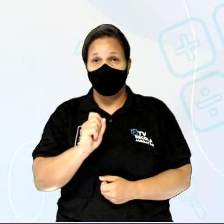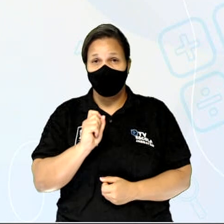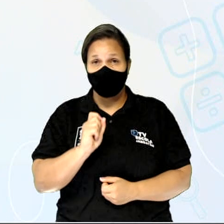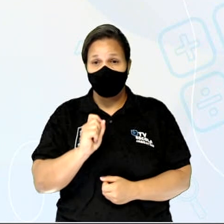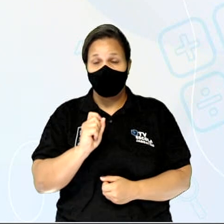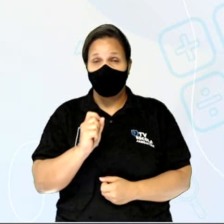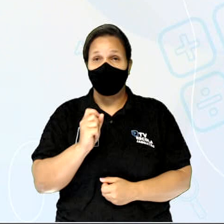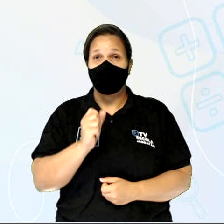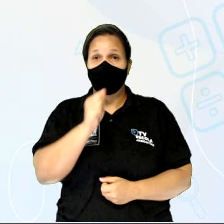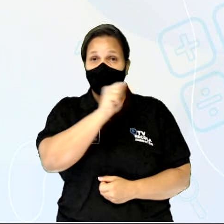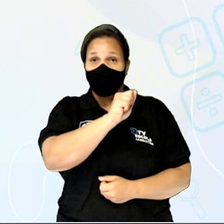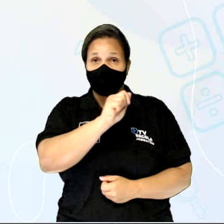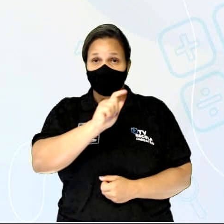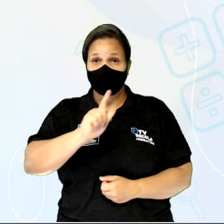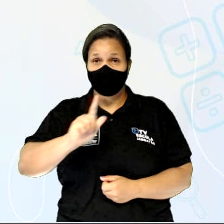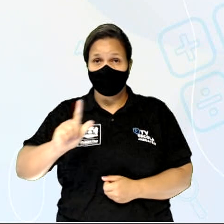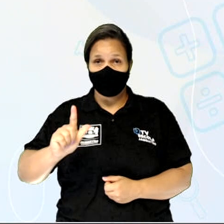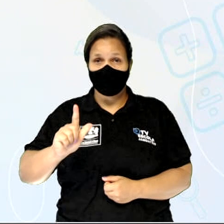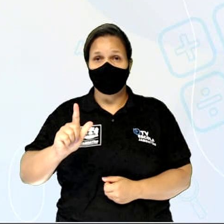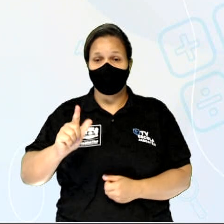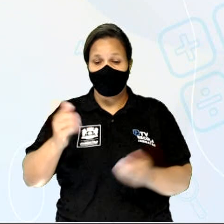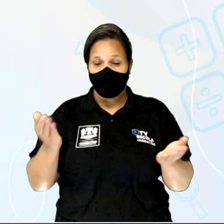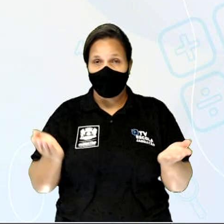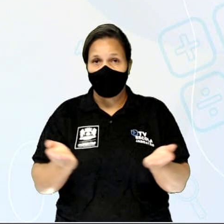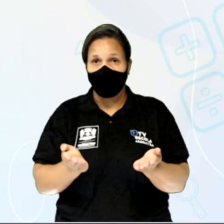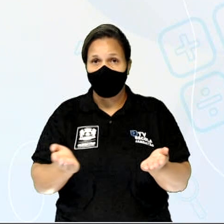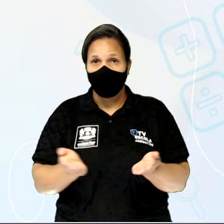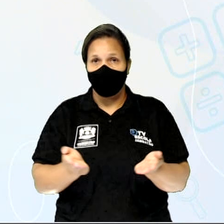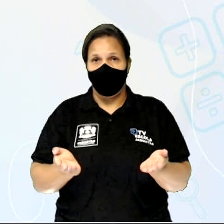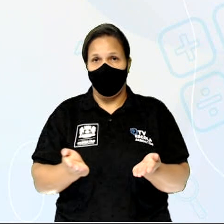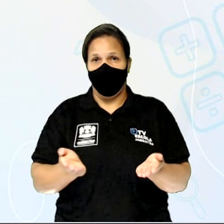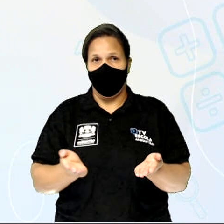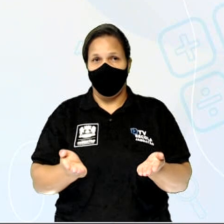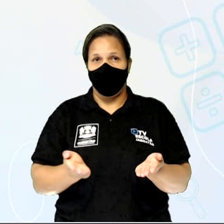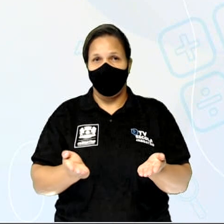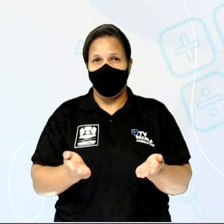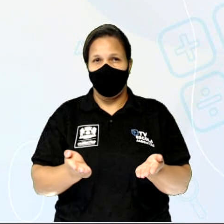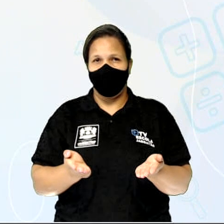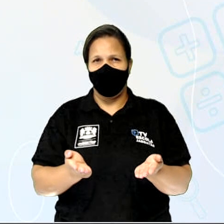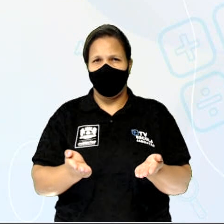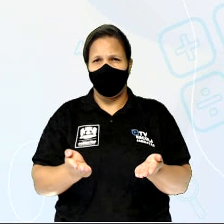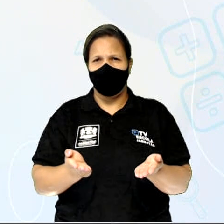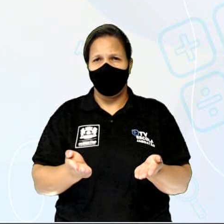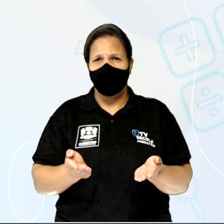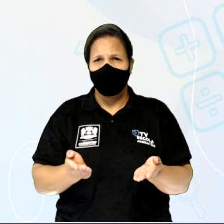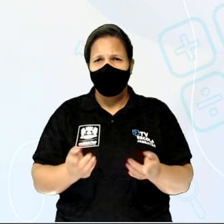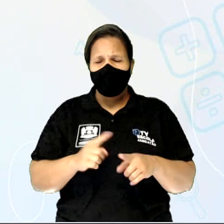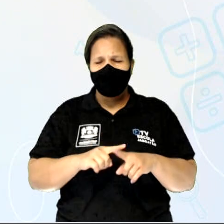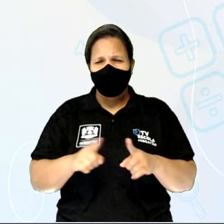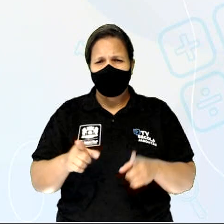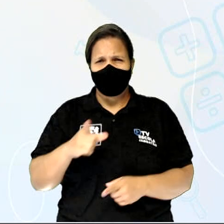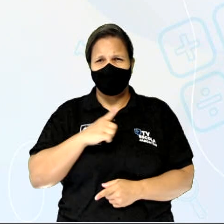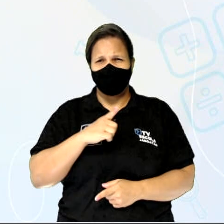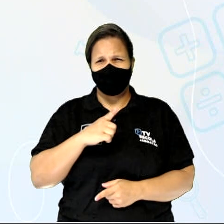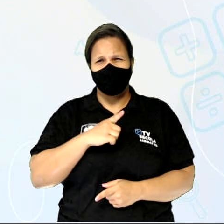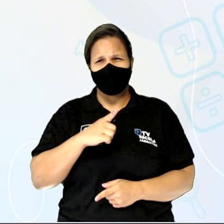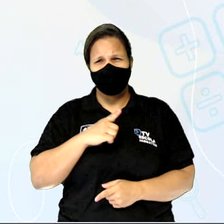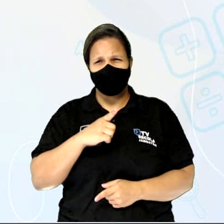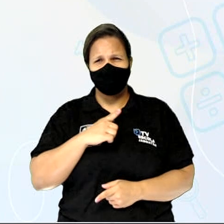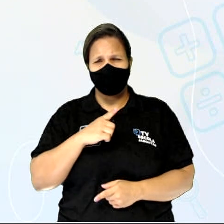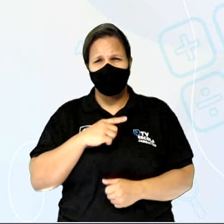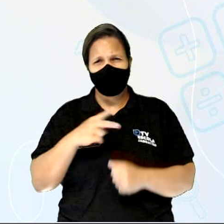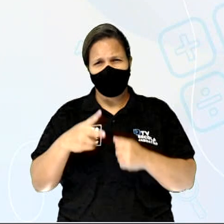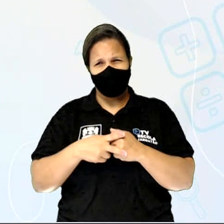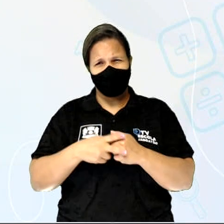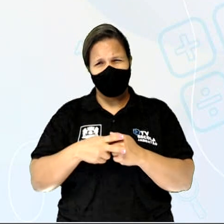me, ela está no presente. Mas, teacher, eu estou vendo aí o verbo to be, o is, ele é do presente? Sim,